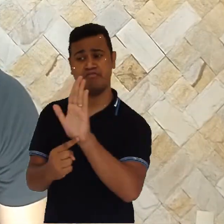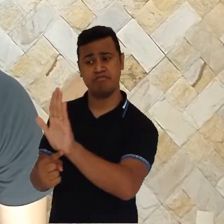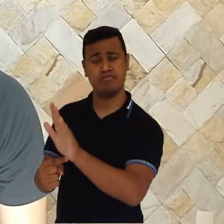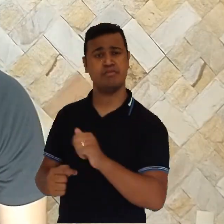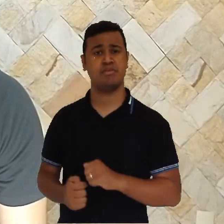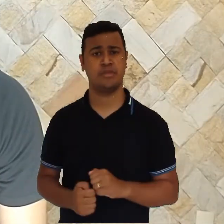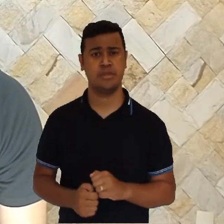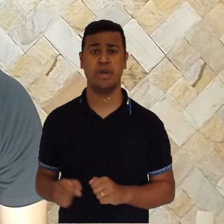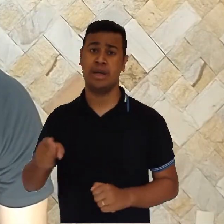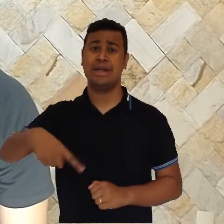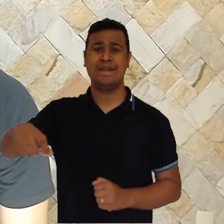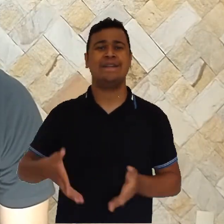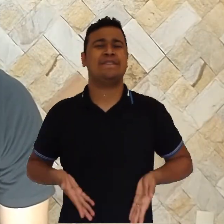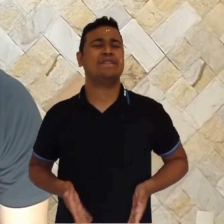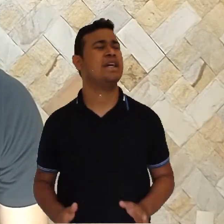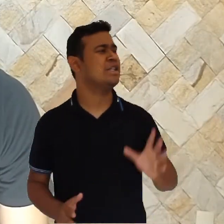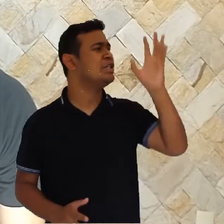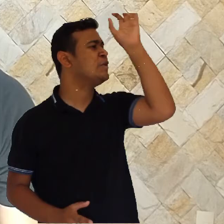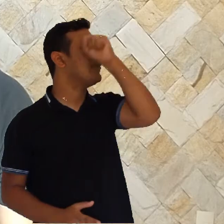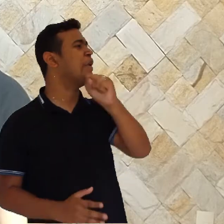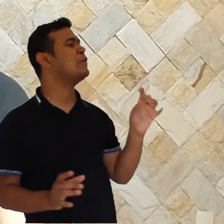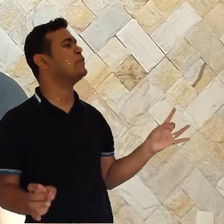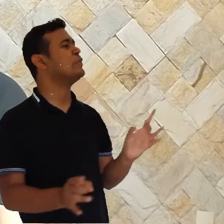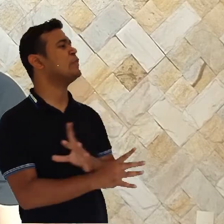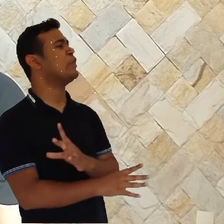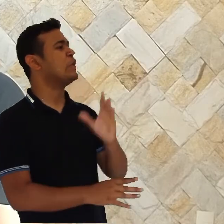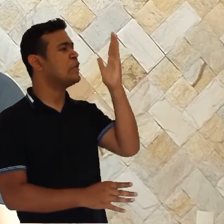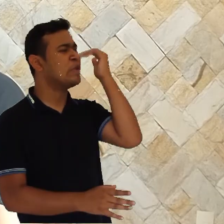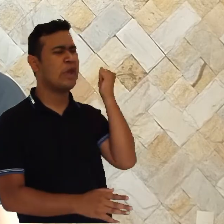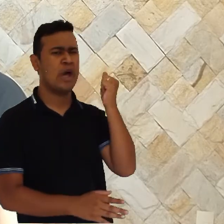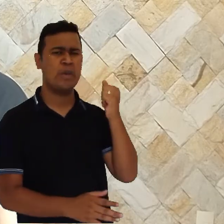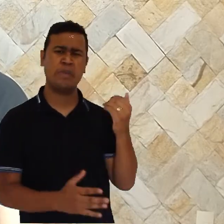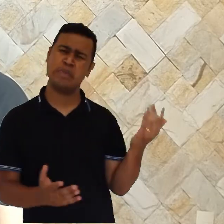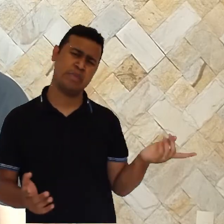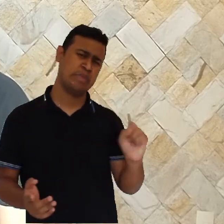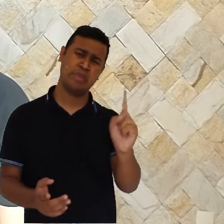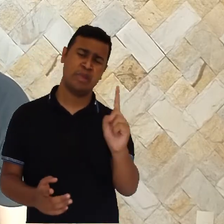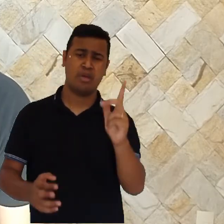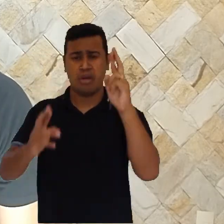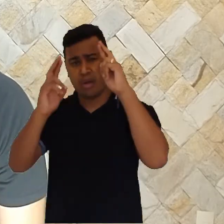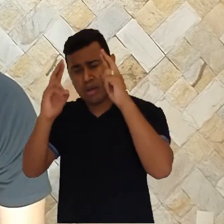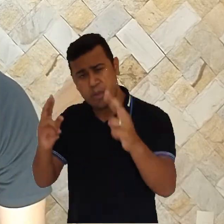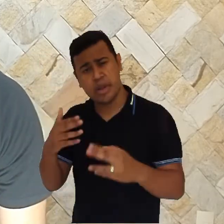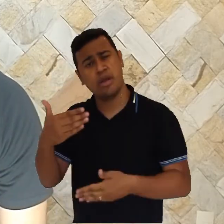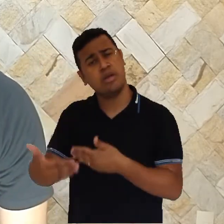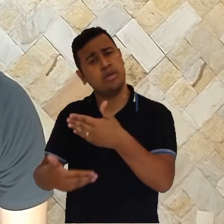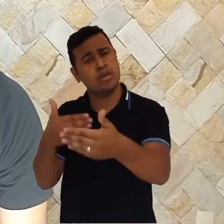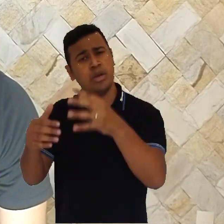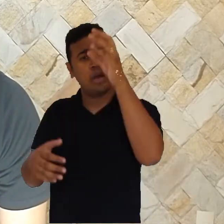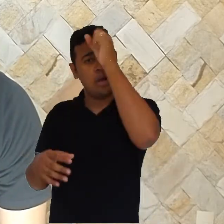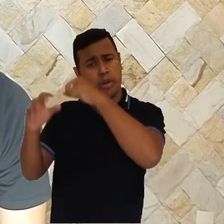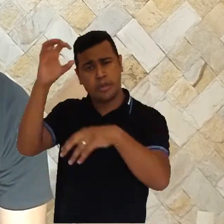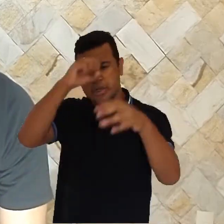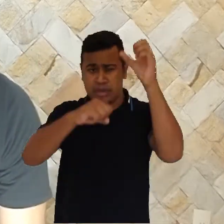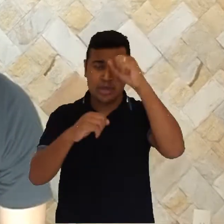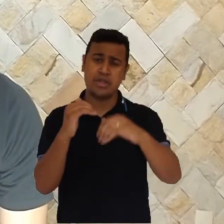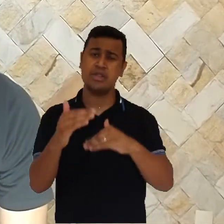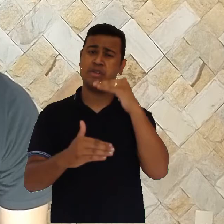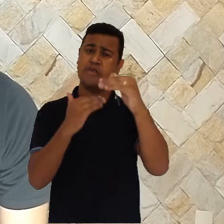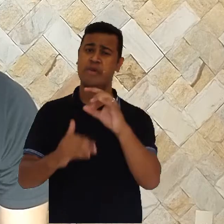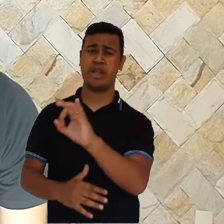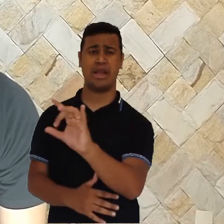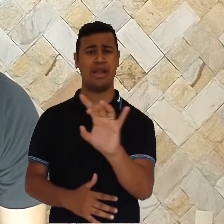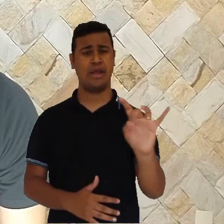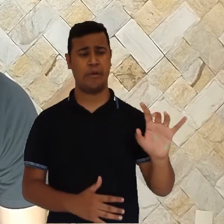é importante ressaltar que toda aprendizagem demanda um percurso de aprimoramento gradual de nossa